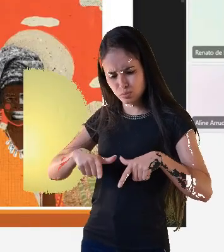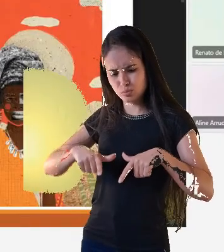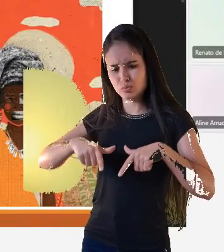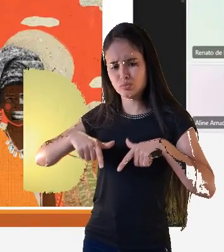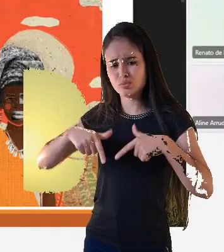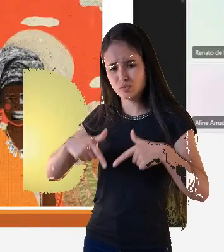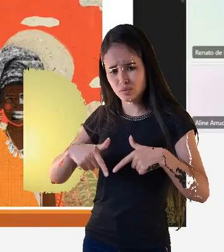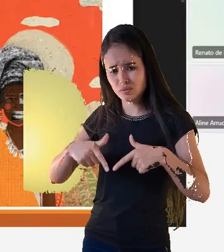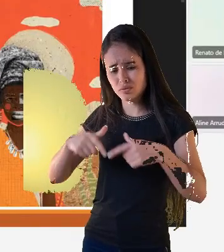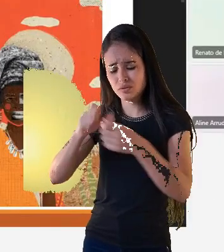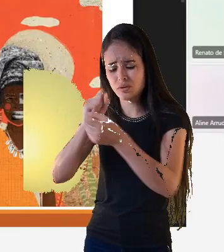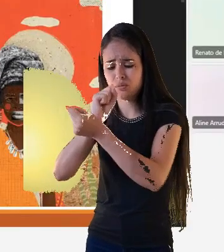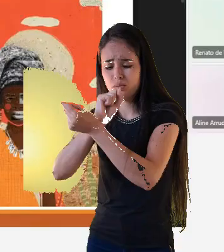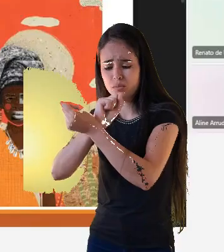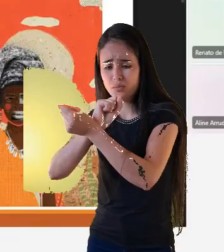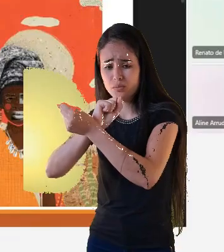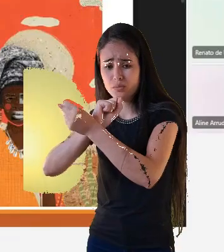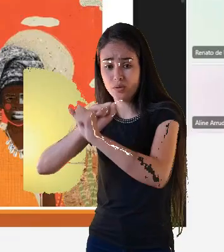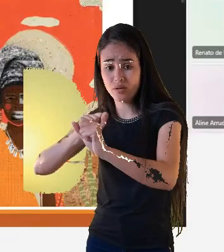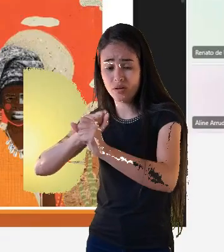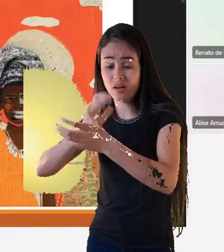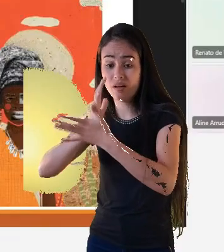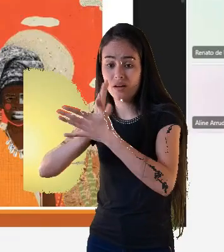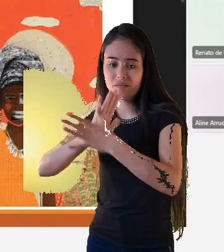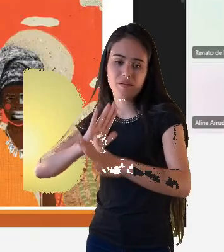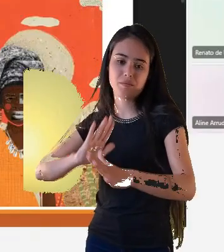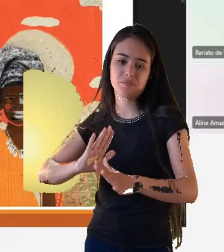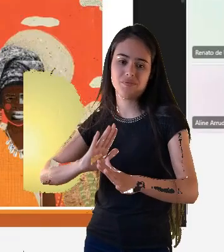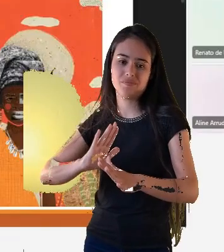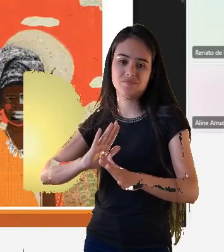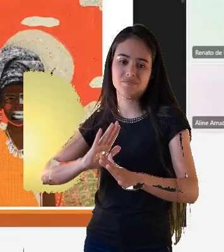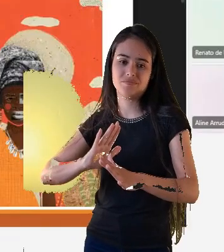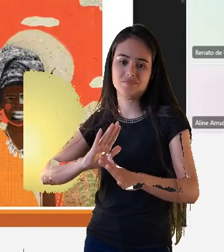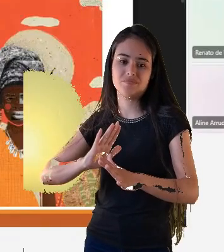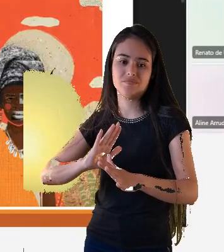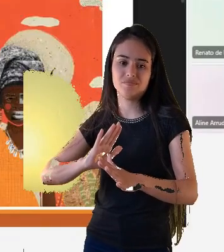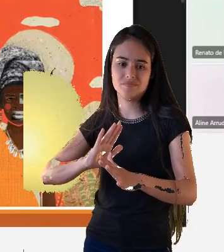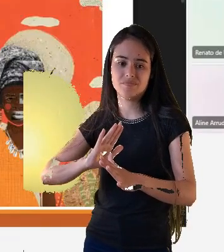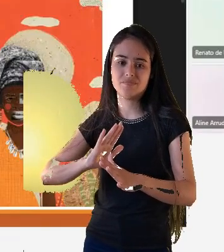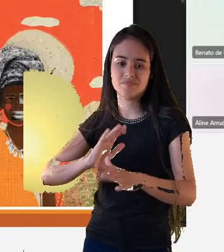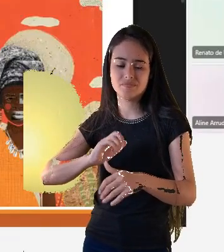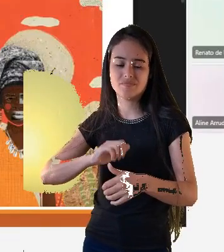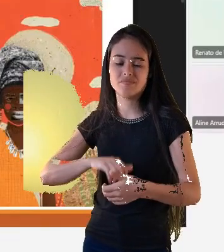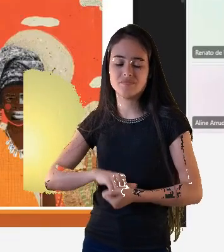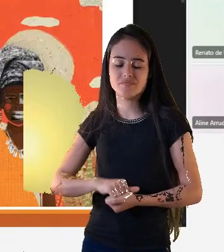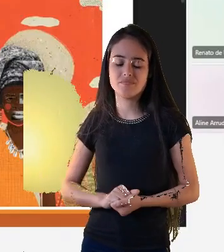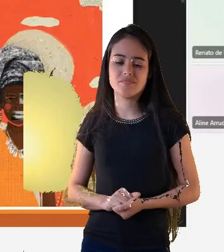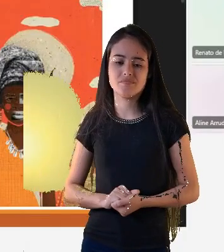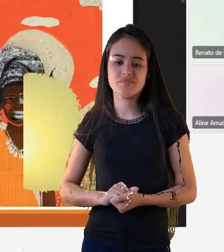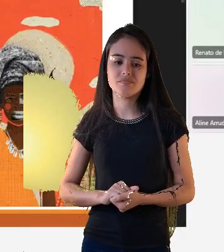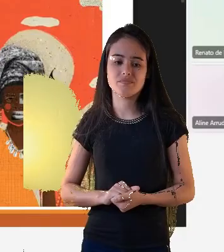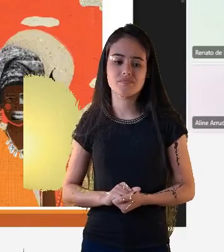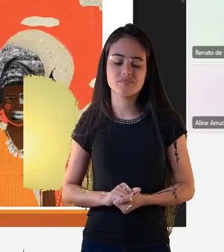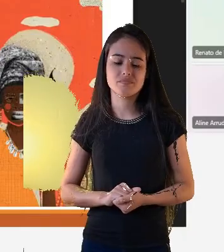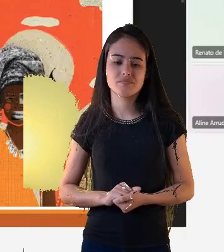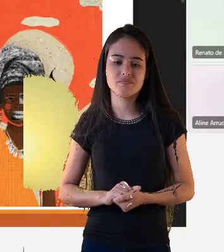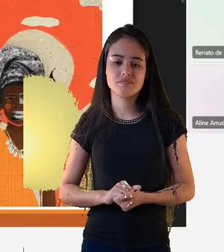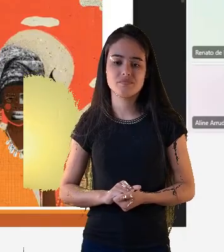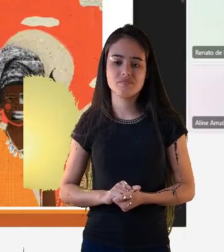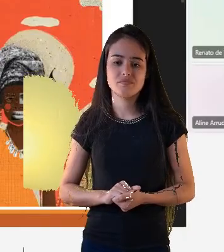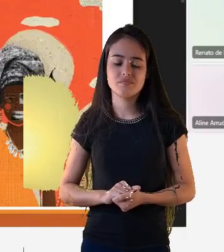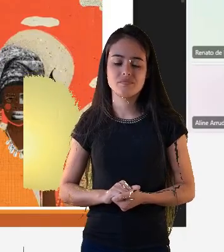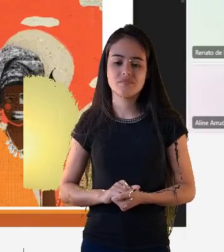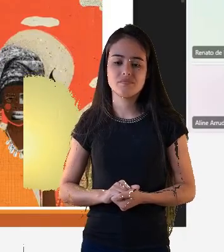aconteceria. Isso foi uma conversa, né, uma balela mesmo, mas muitas pessoas